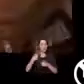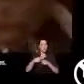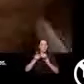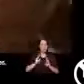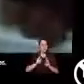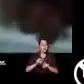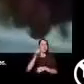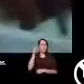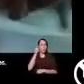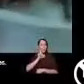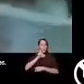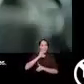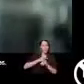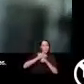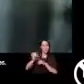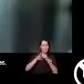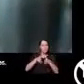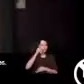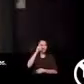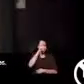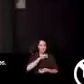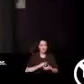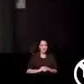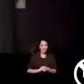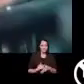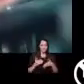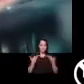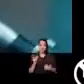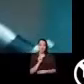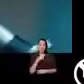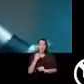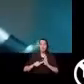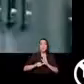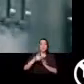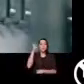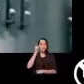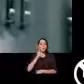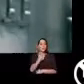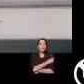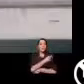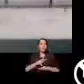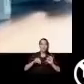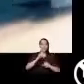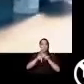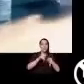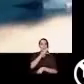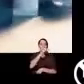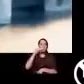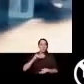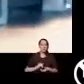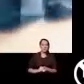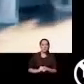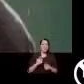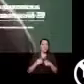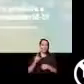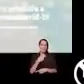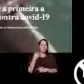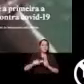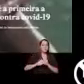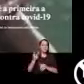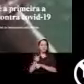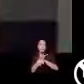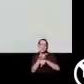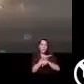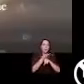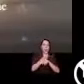ano antes de ser confinada, lá em Itapecerica da Serra, e isso fez ela ter a ativação de algum gatilho, como chamá-la de louca. E pessoas como